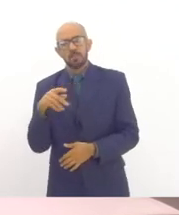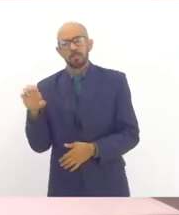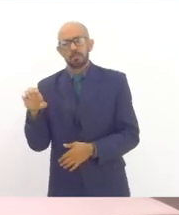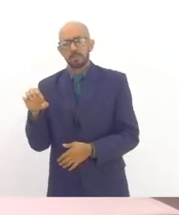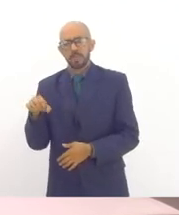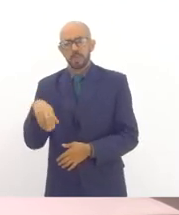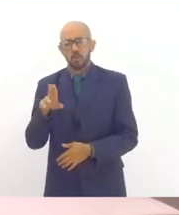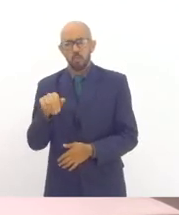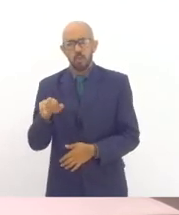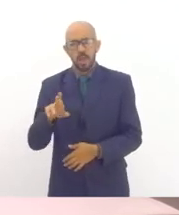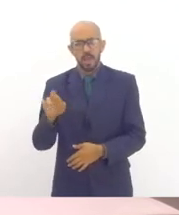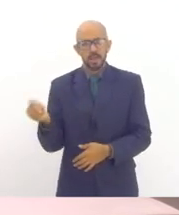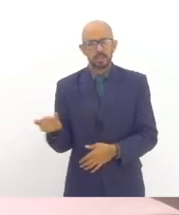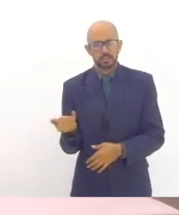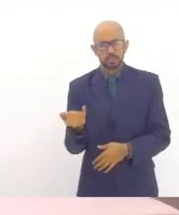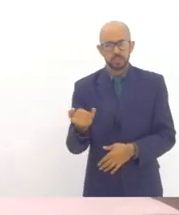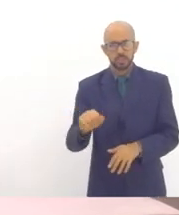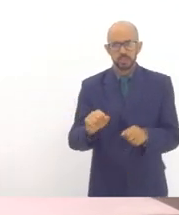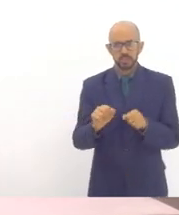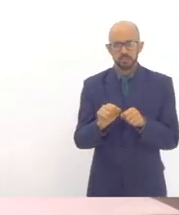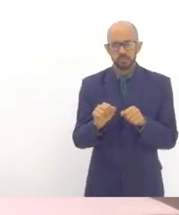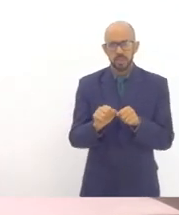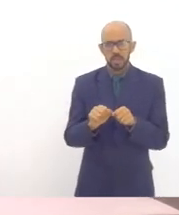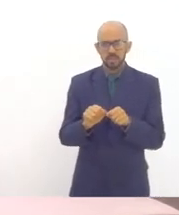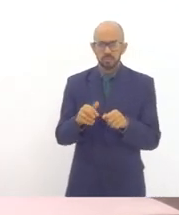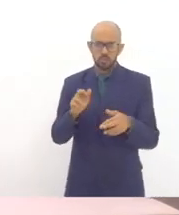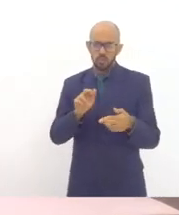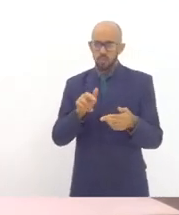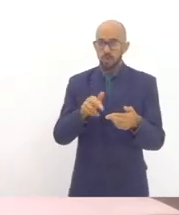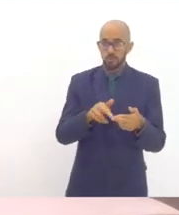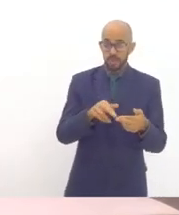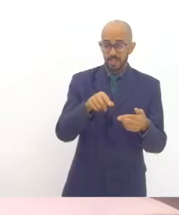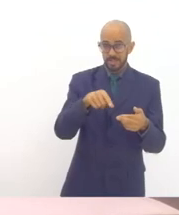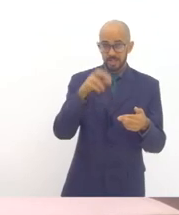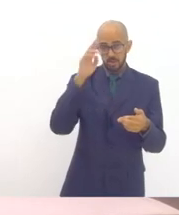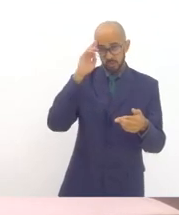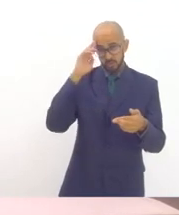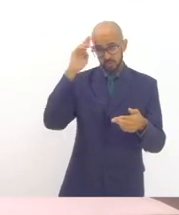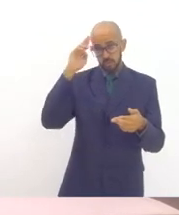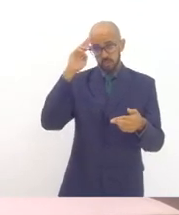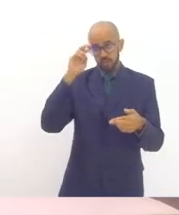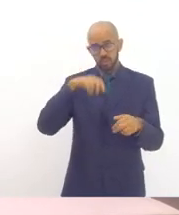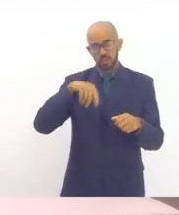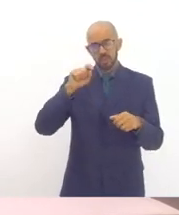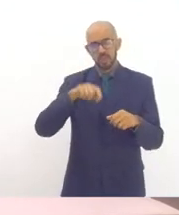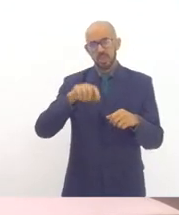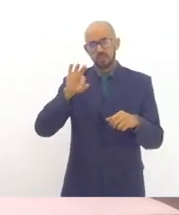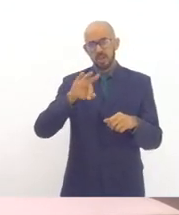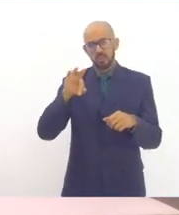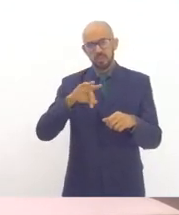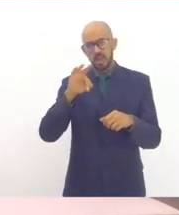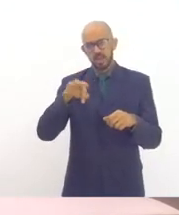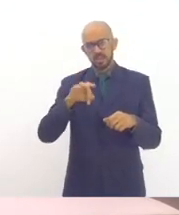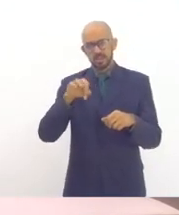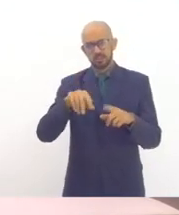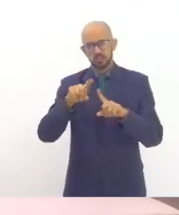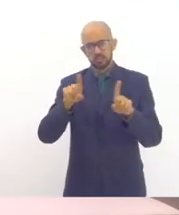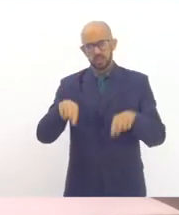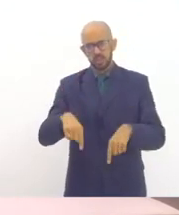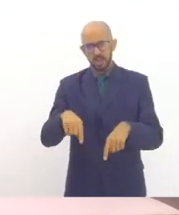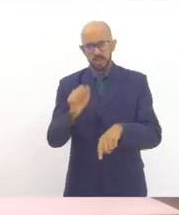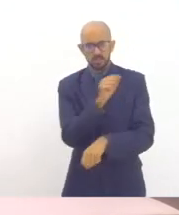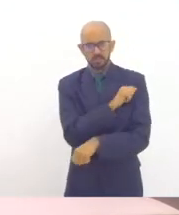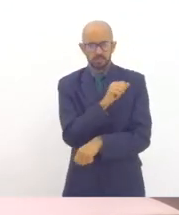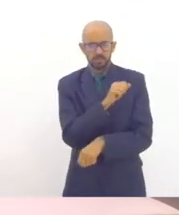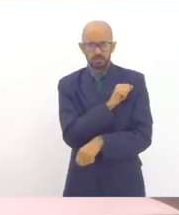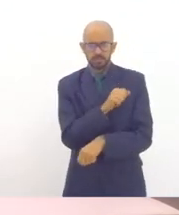se dirigiu à reitoria e aos centros setoriais, institutos, faculdades, servidores, estudantes e à comunidade